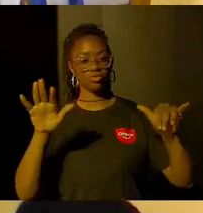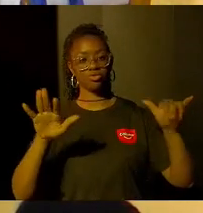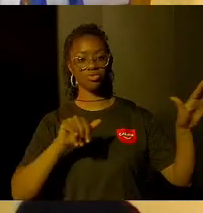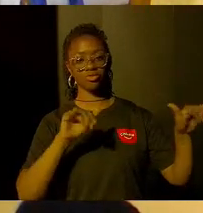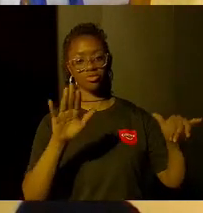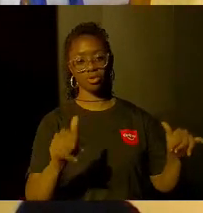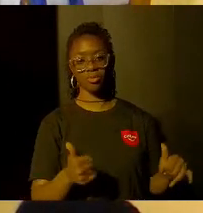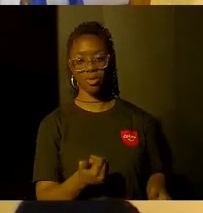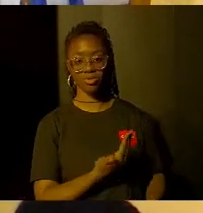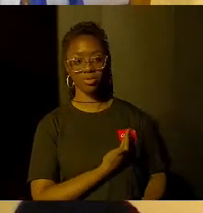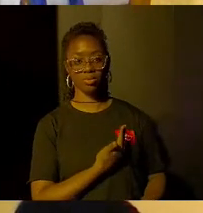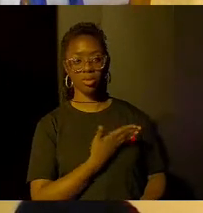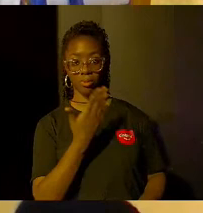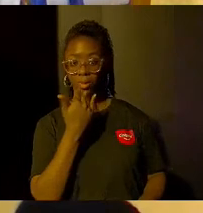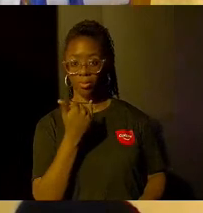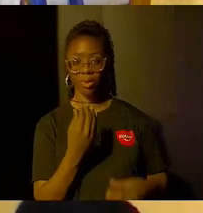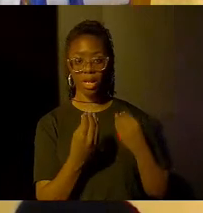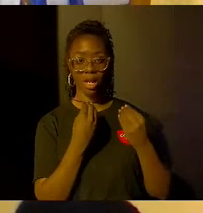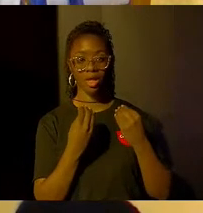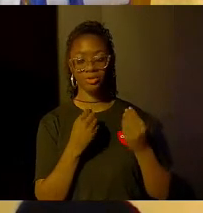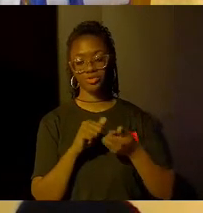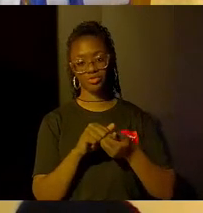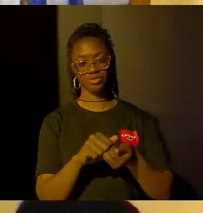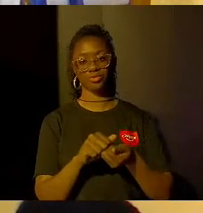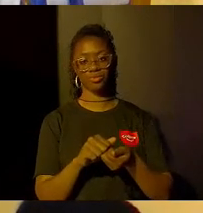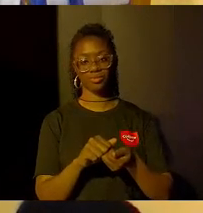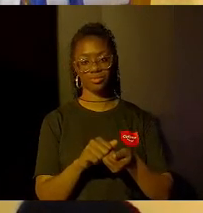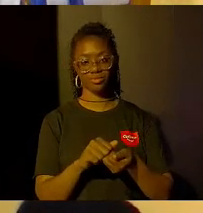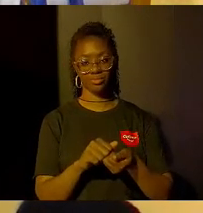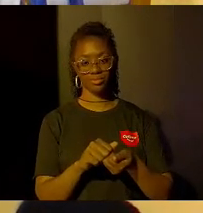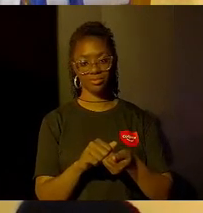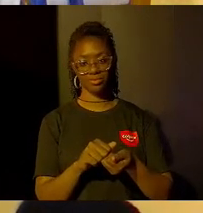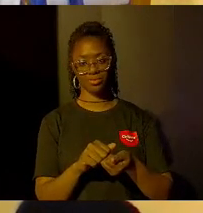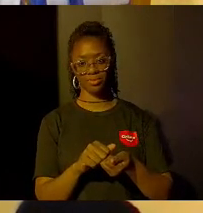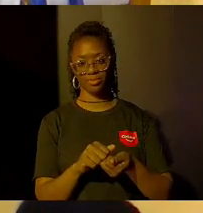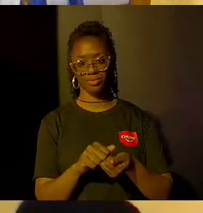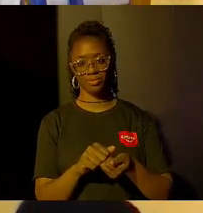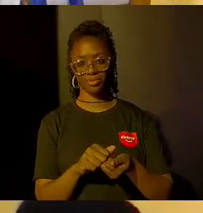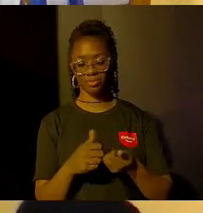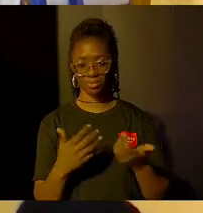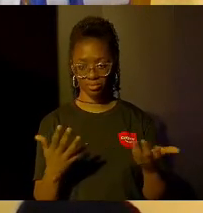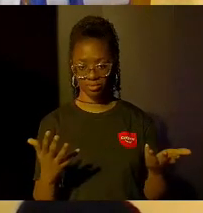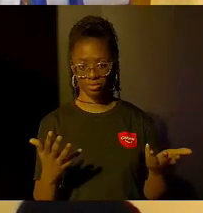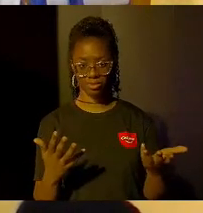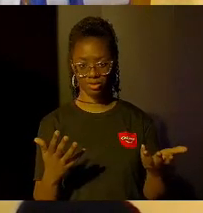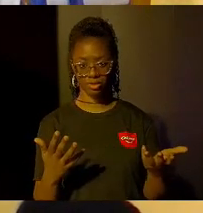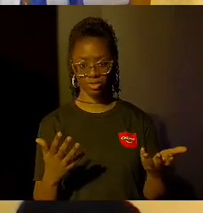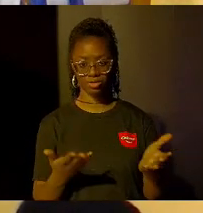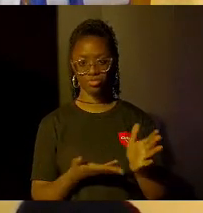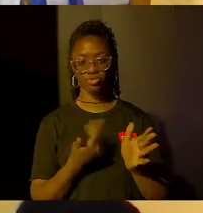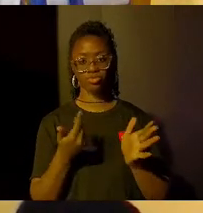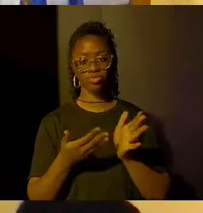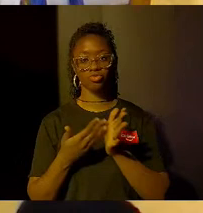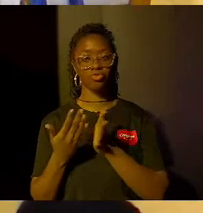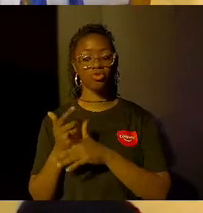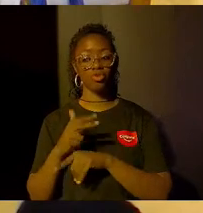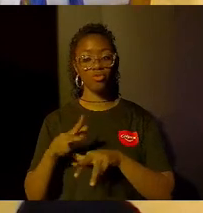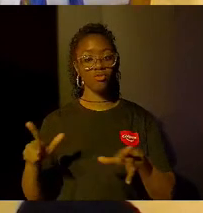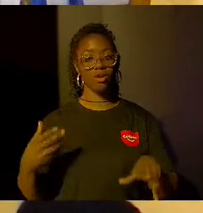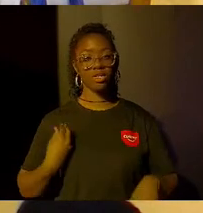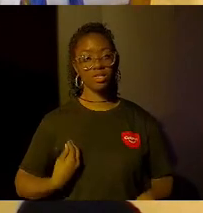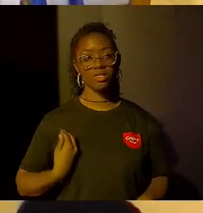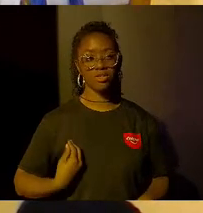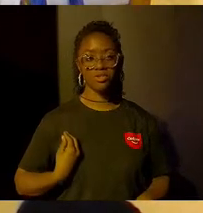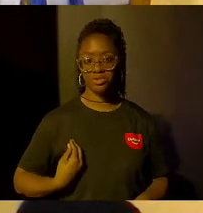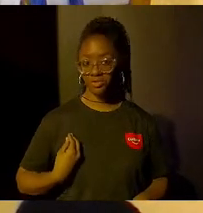comer um hambúrguer com eles é você raptar é você decepar um monte de vida preta junto Porque porque era